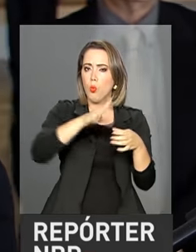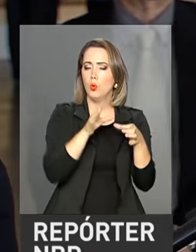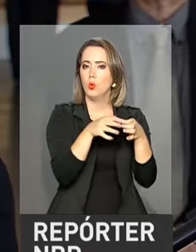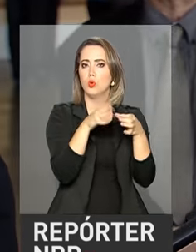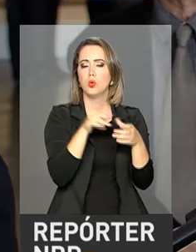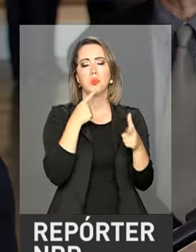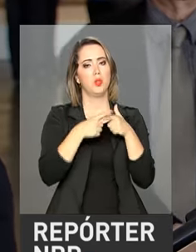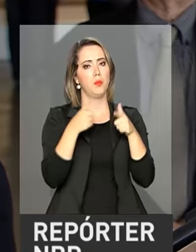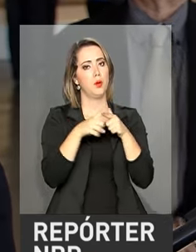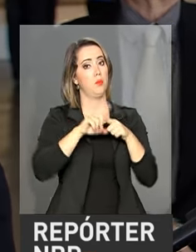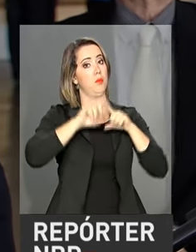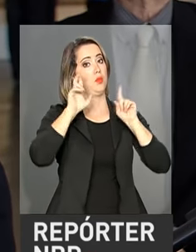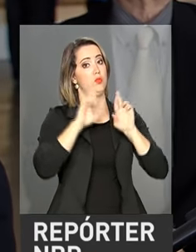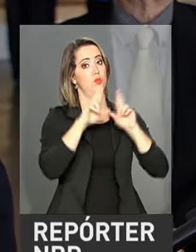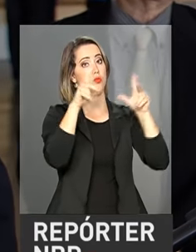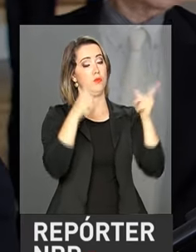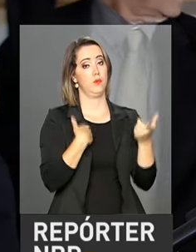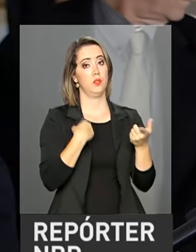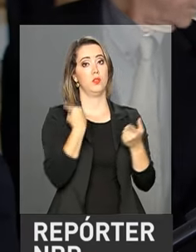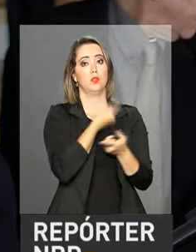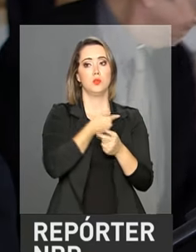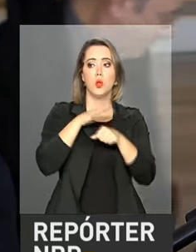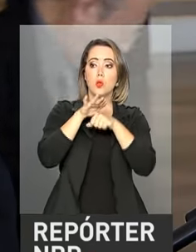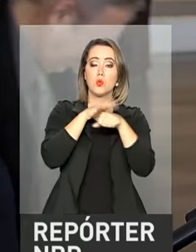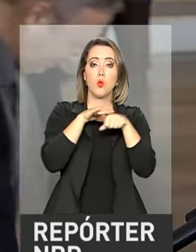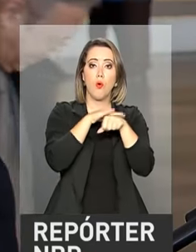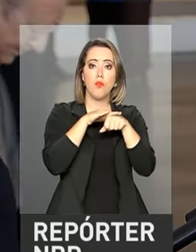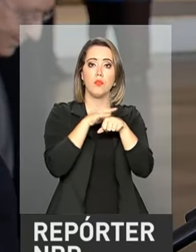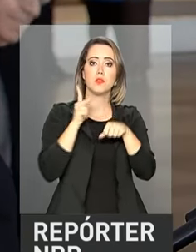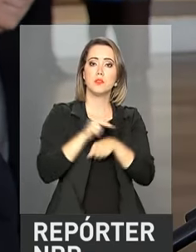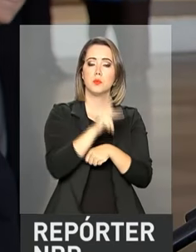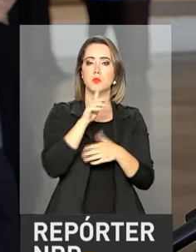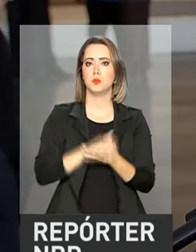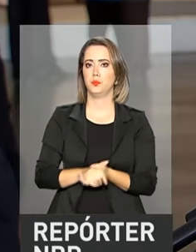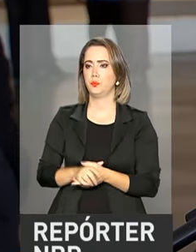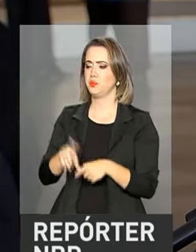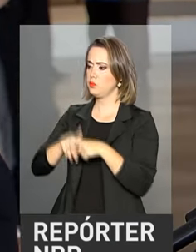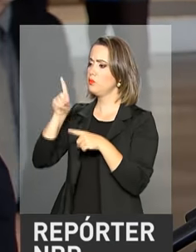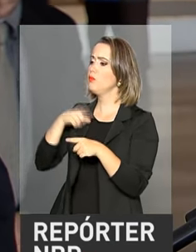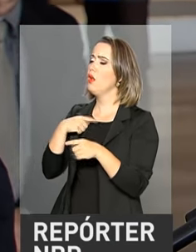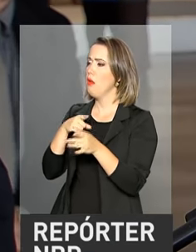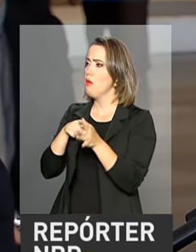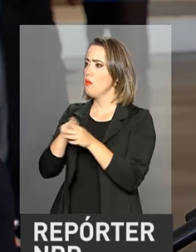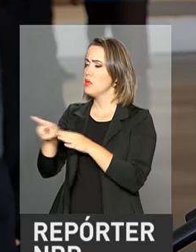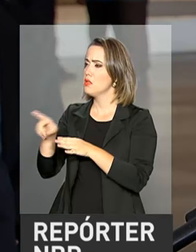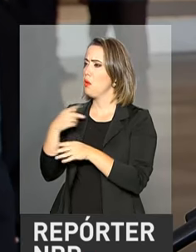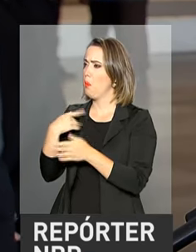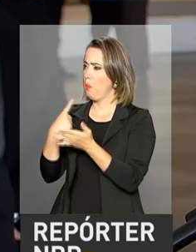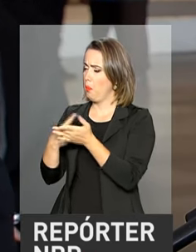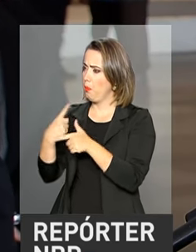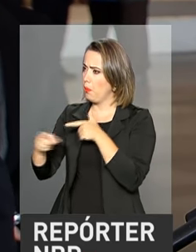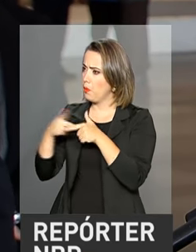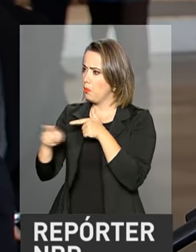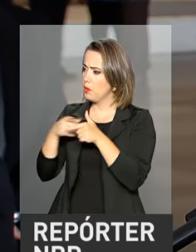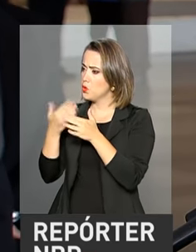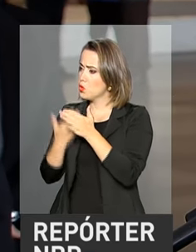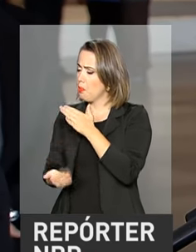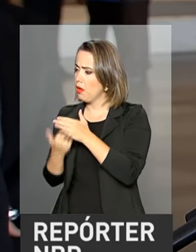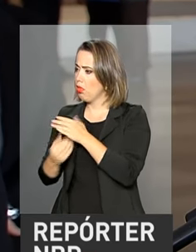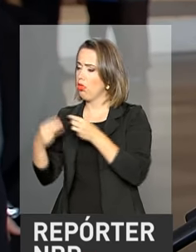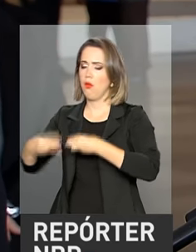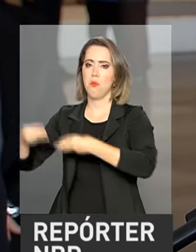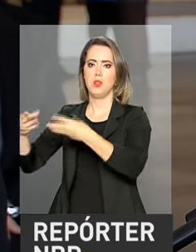Nós vamos dialogando. Mas o importante é que vamos tendo vitórias. Mas tem ameaça desses partidos talvez perderem postos no Ministério?